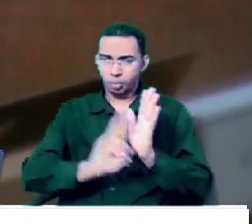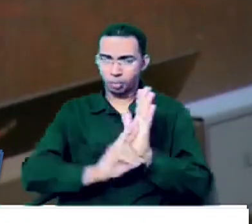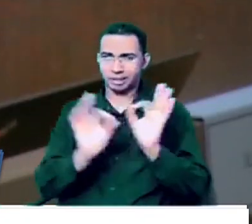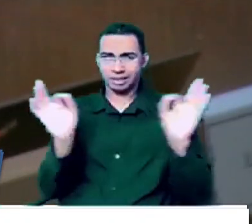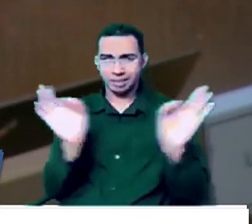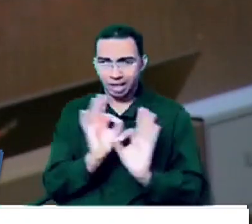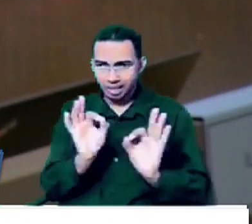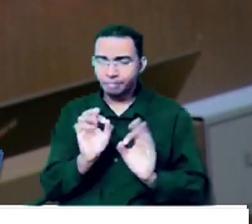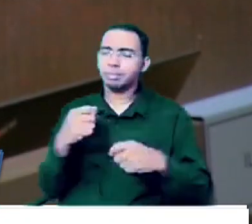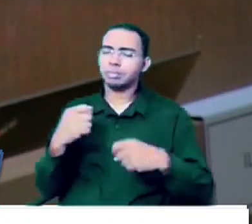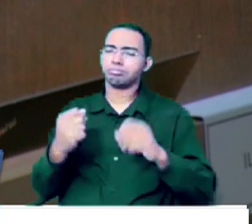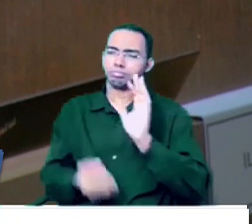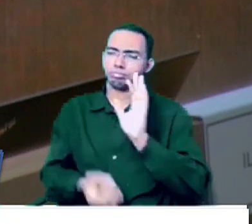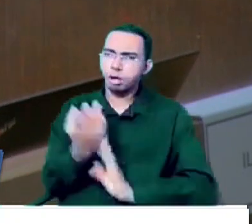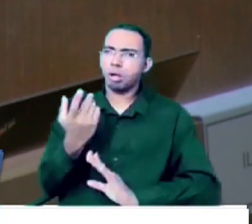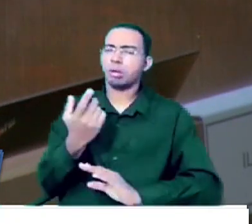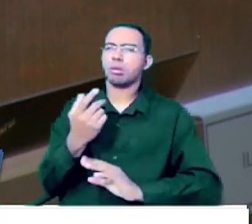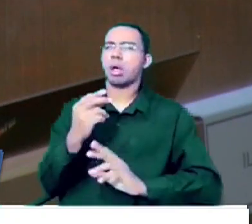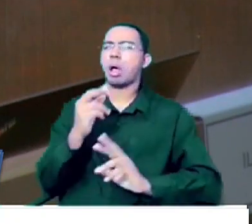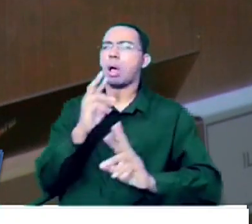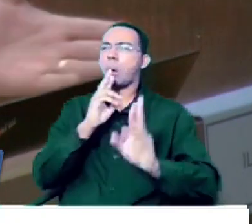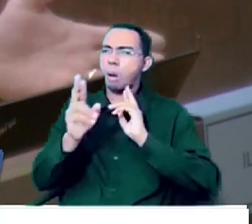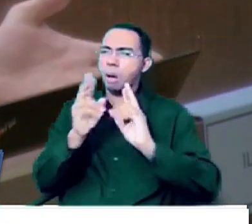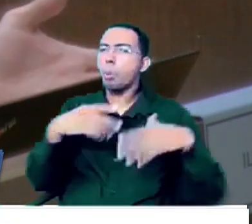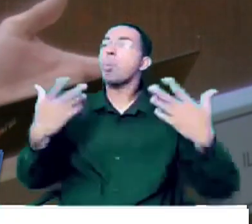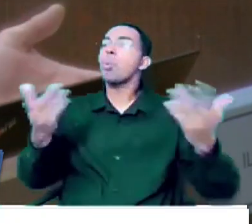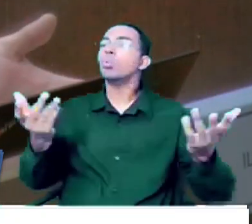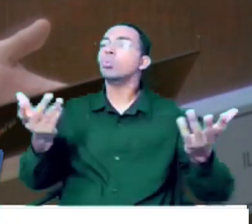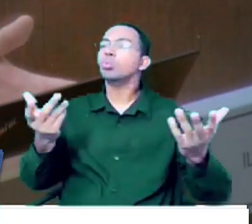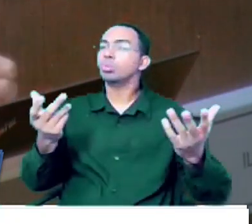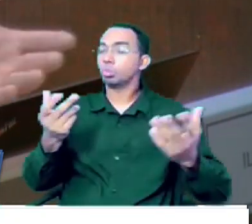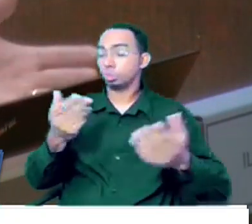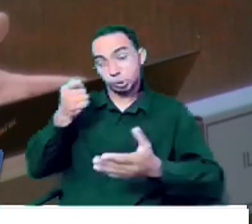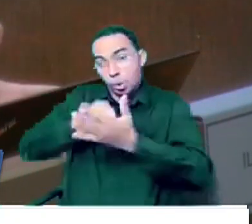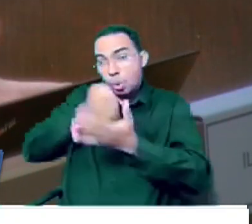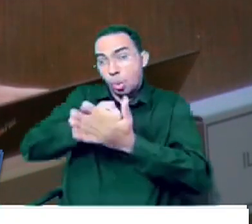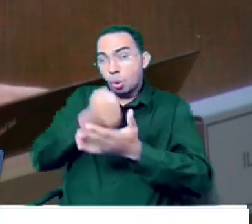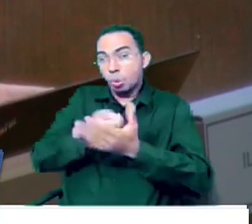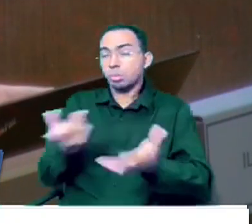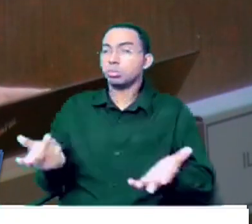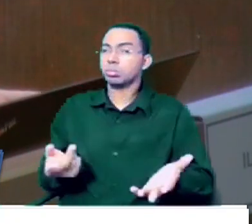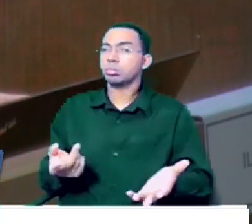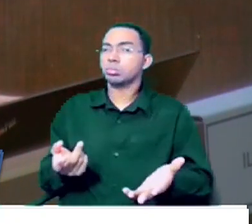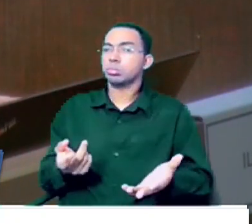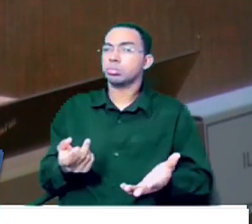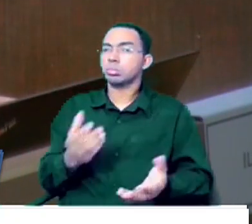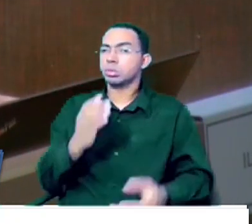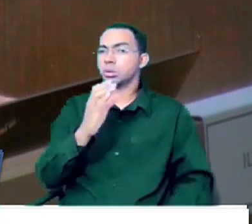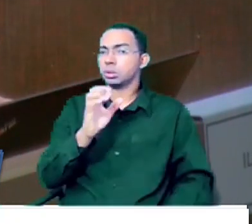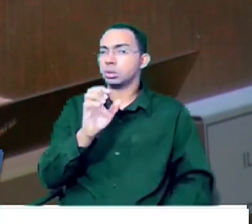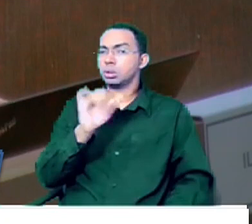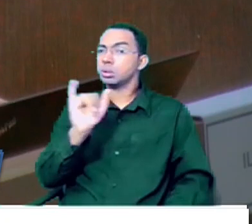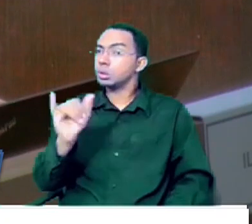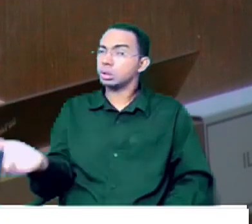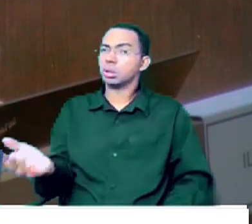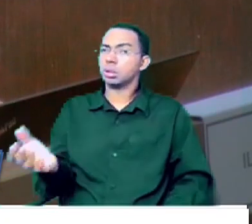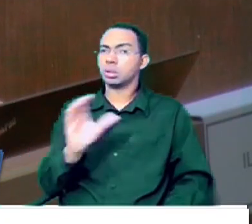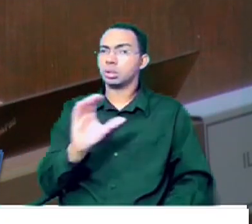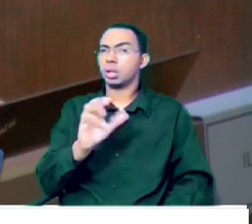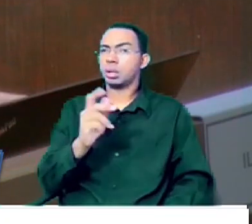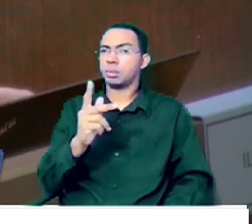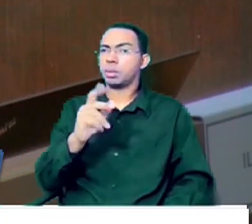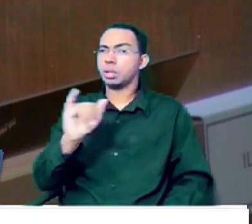de buscar essas respostas até de uma forma mais incisiva, através de uma CEI, né, de uma CPI daqui de